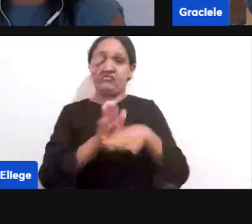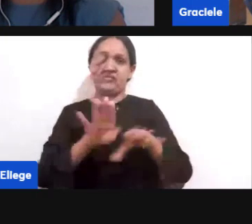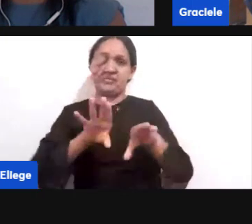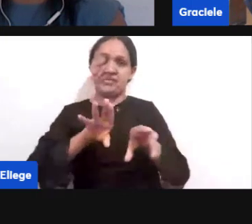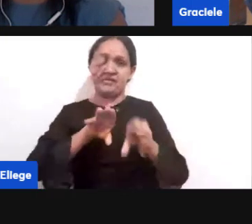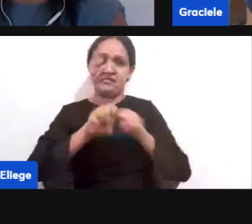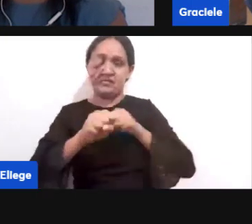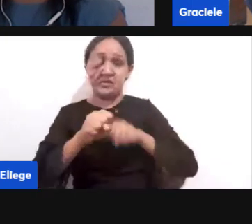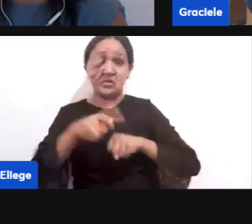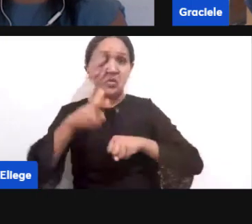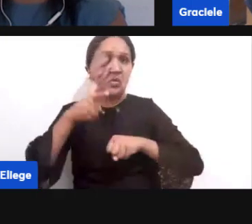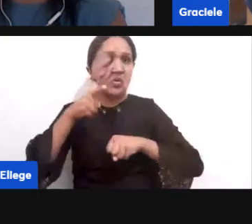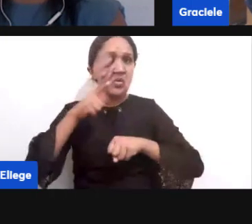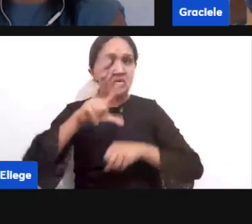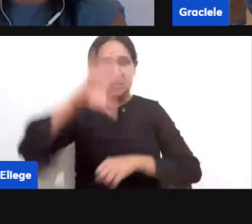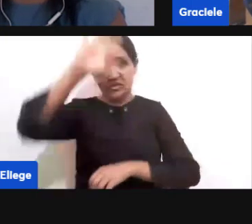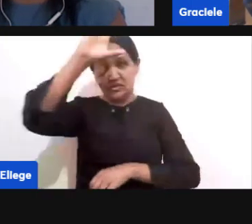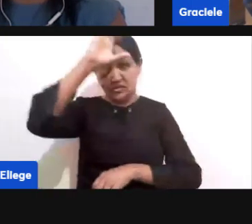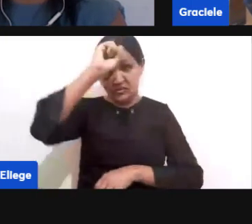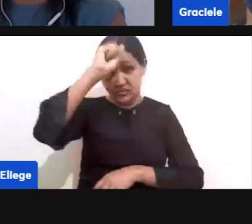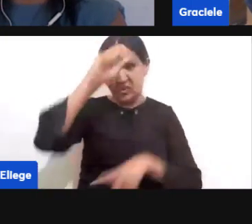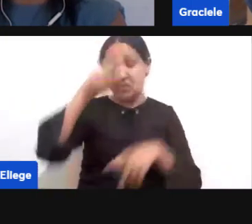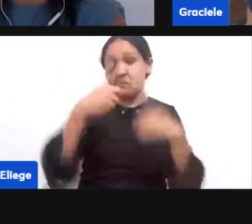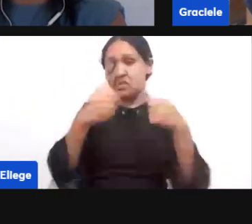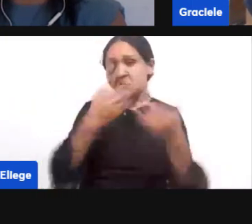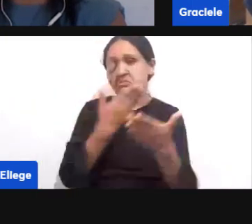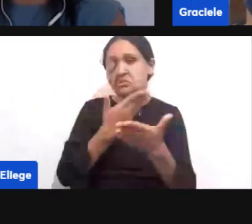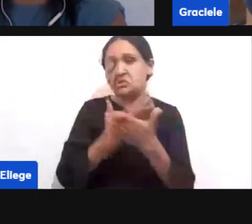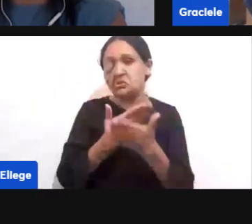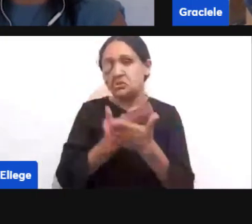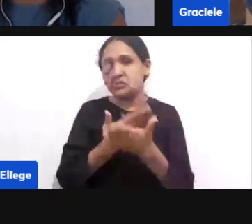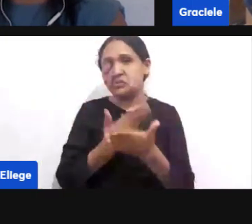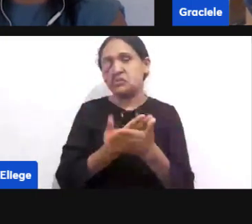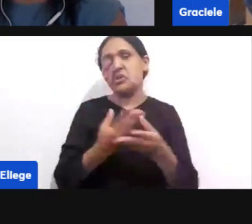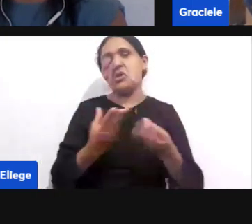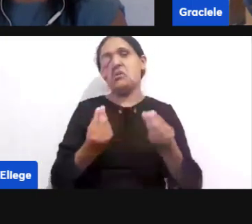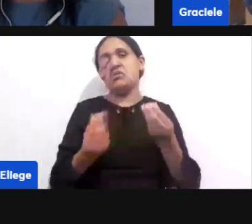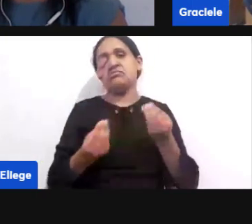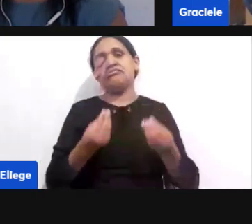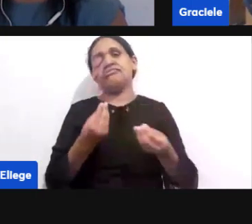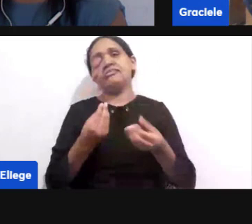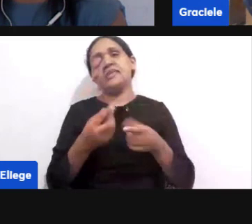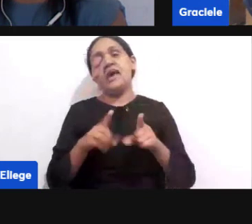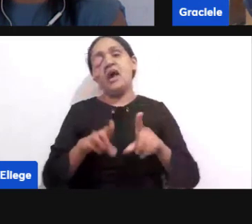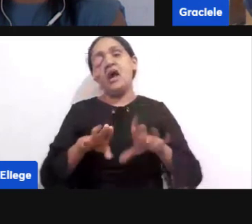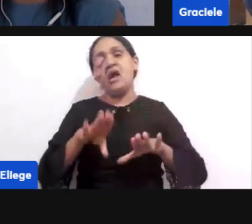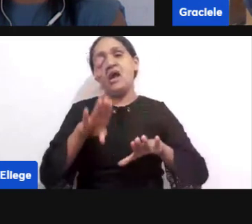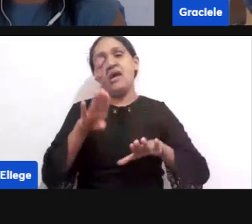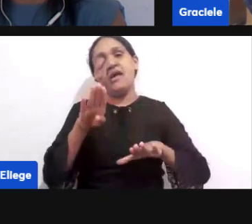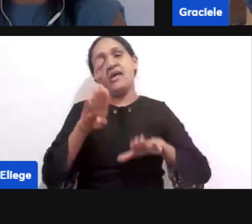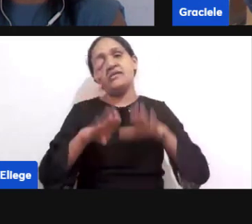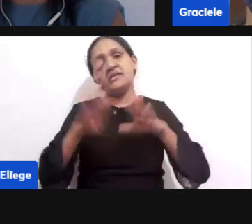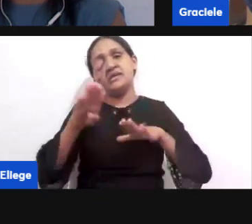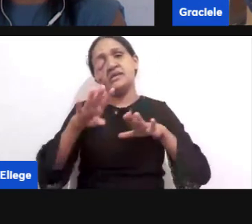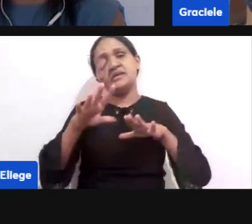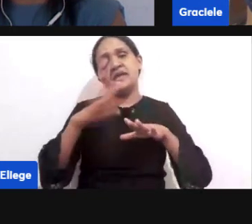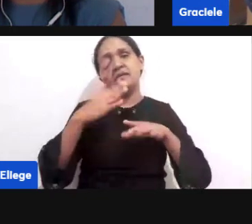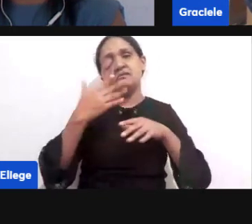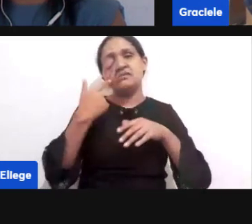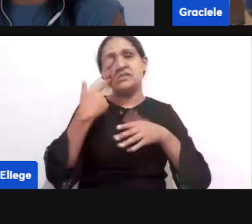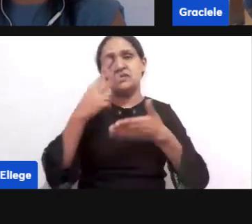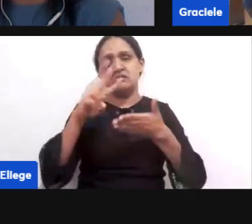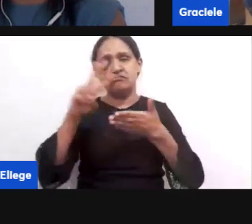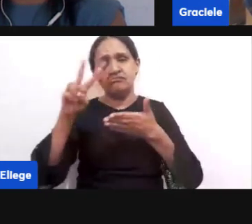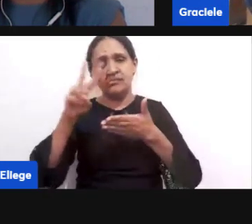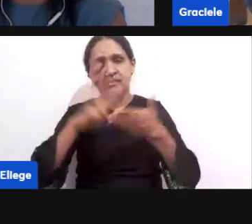é feita através de muito estudo. Às vezes nós nos embasamos por um teórico, estudamos